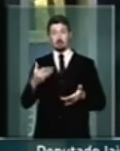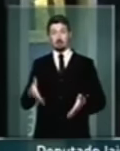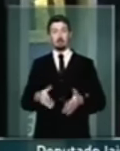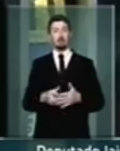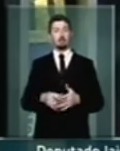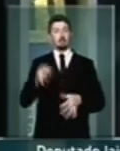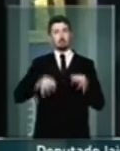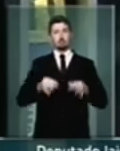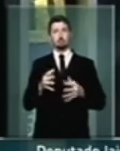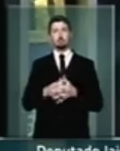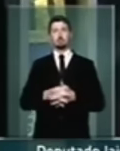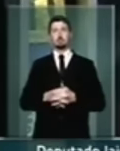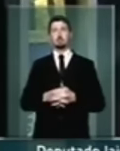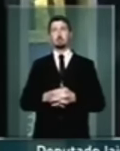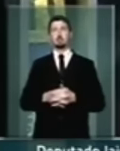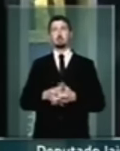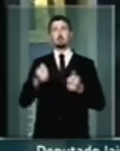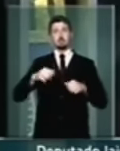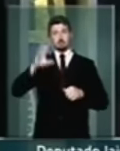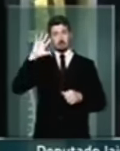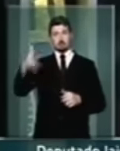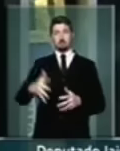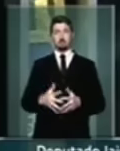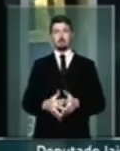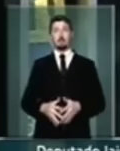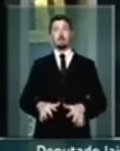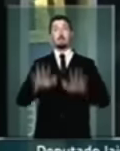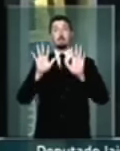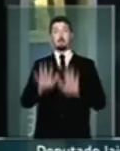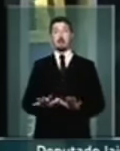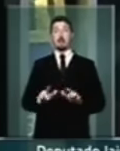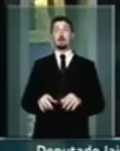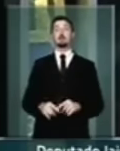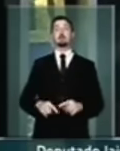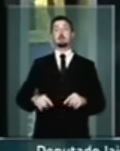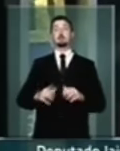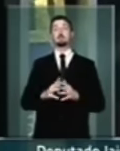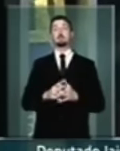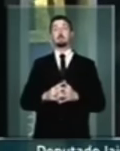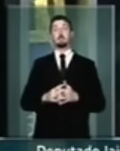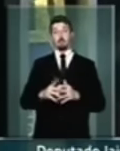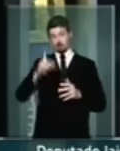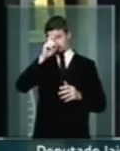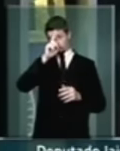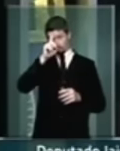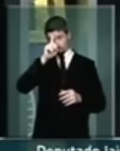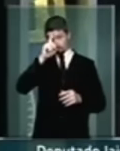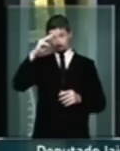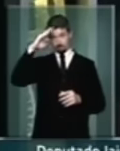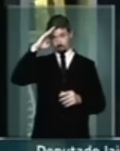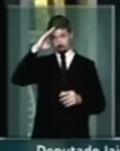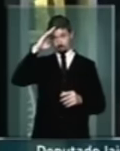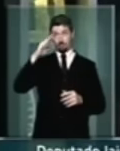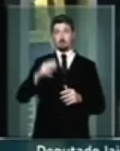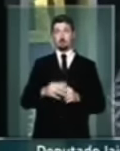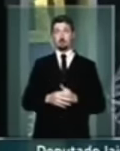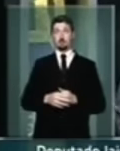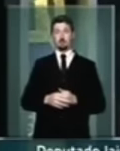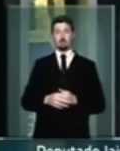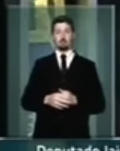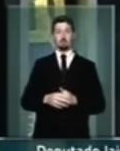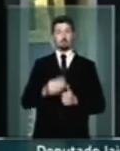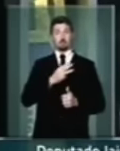justos e que devem ser resolvidos. Mais ainda, os hospitais militares, novo ministro da